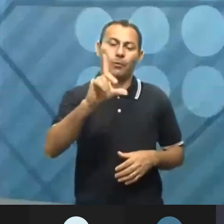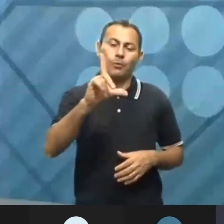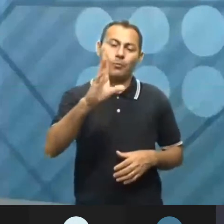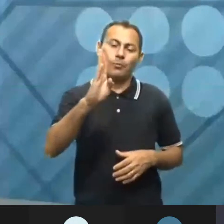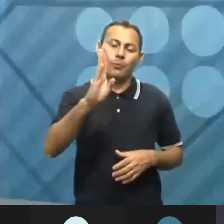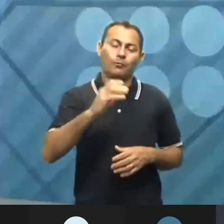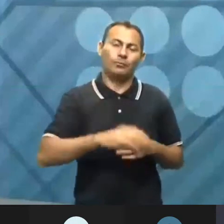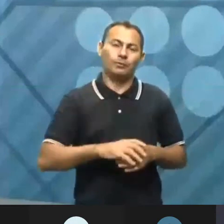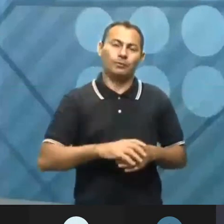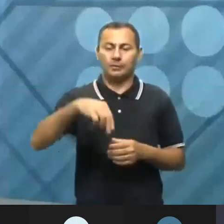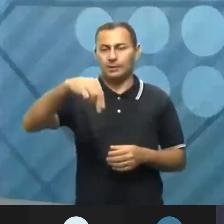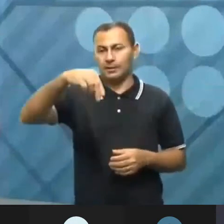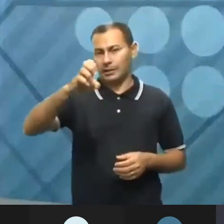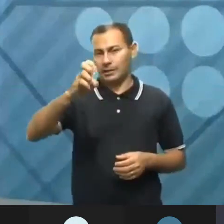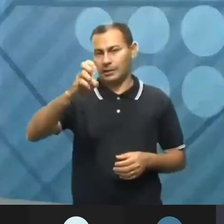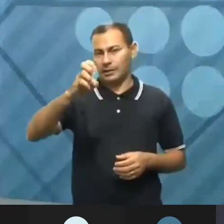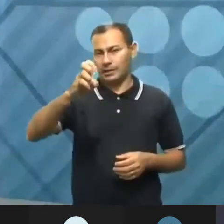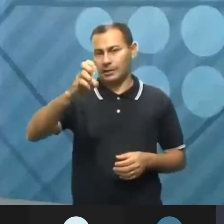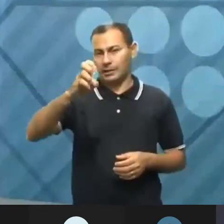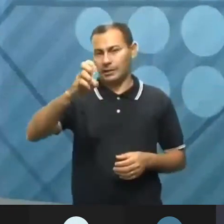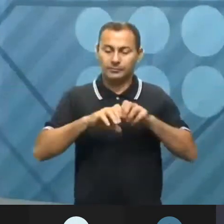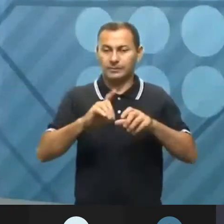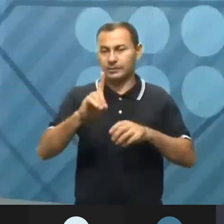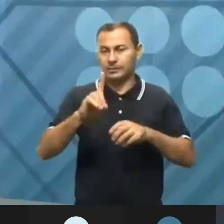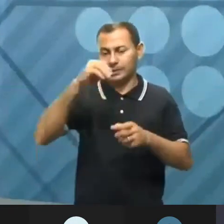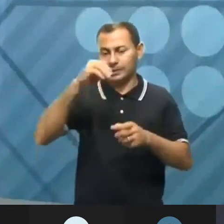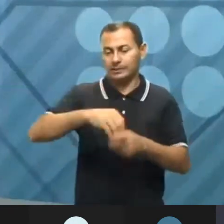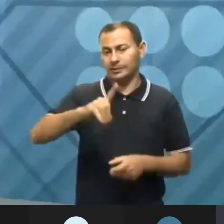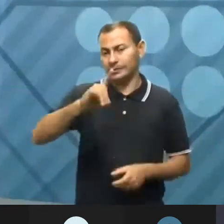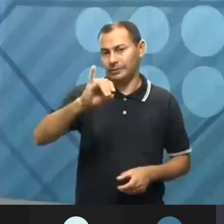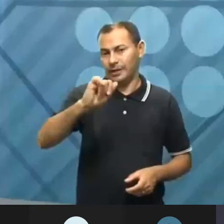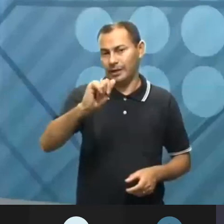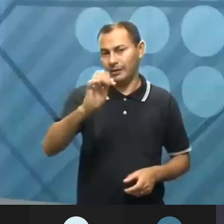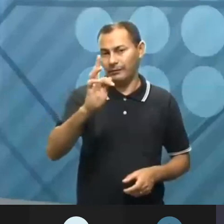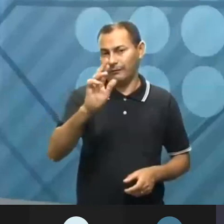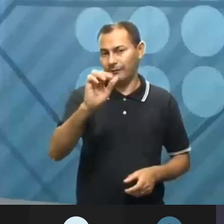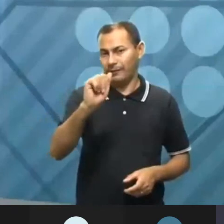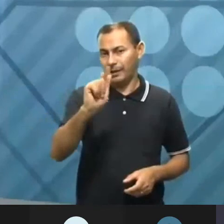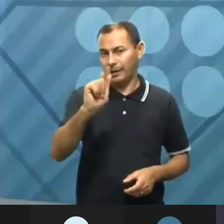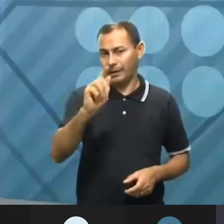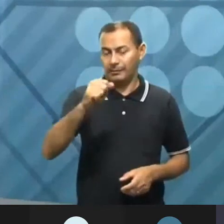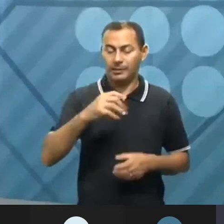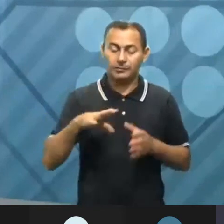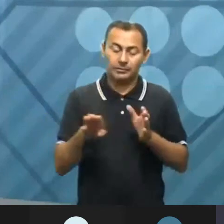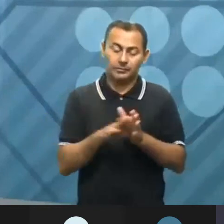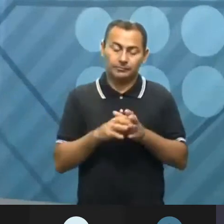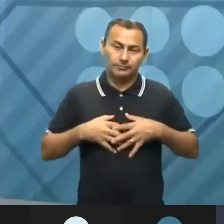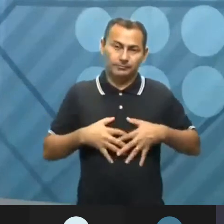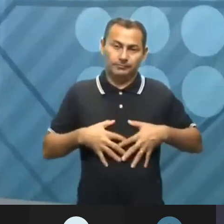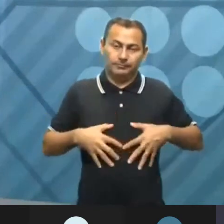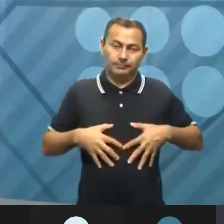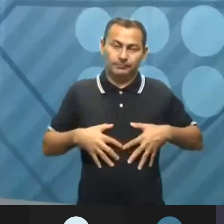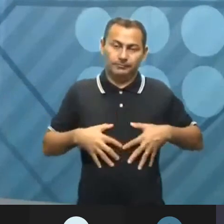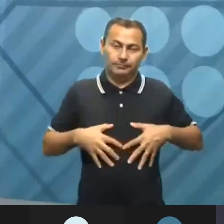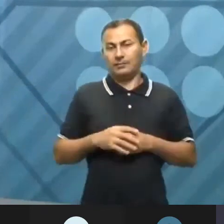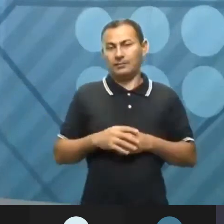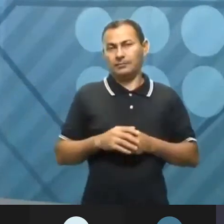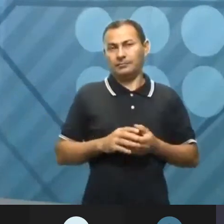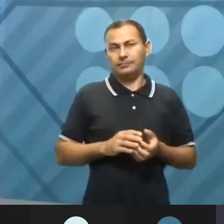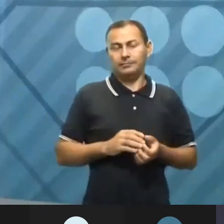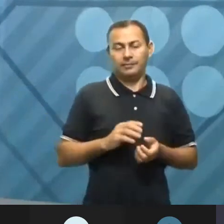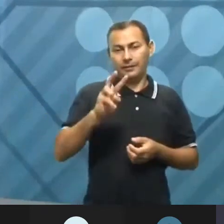mandam informação, né, nervosa lá para o diafragma, né? E quando chega essa informação lá no diafragma, via